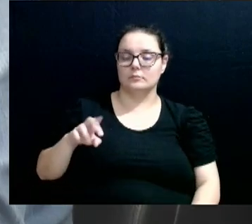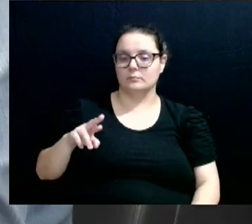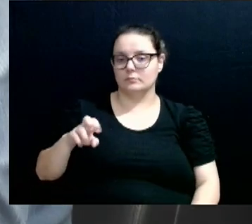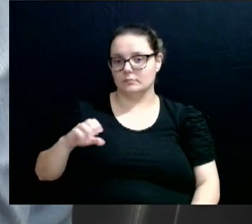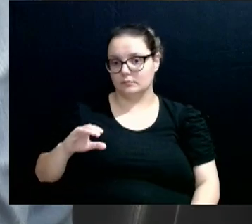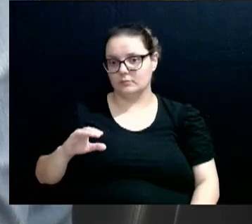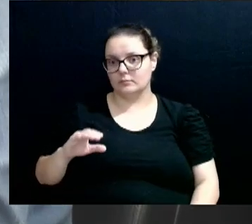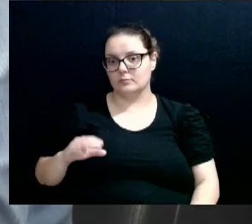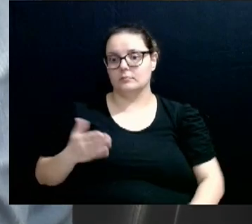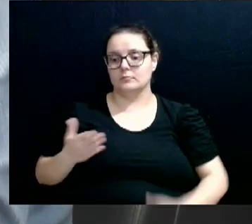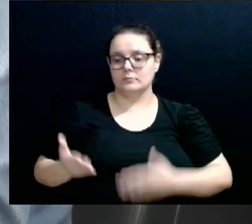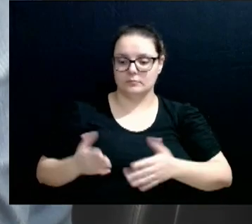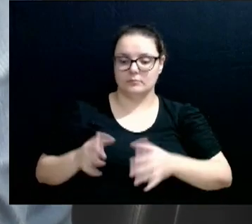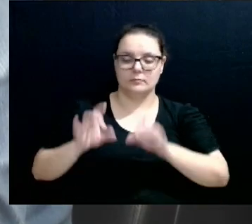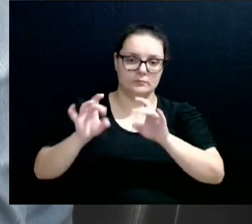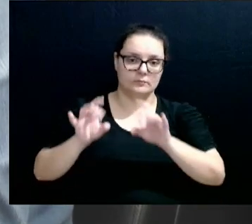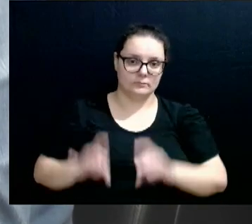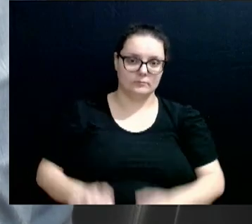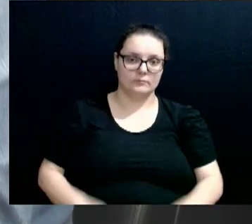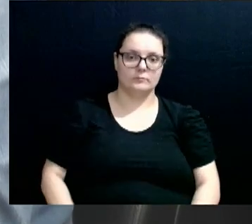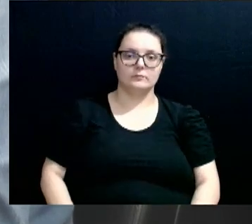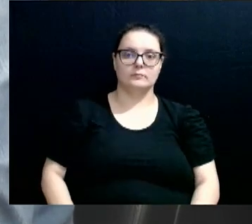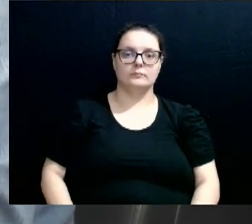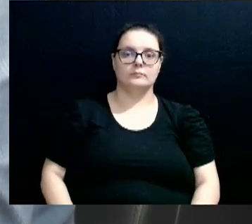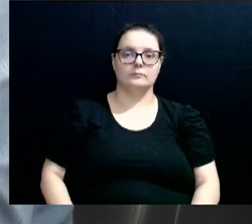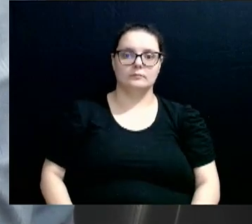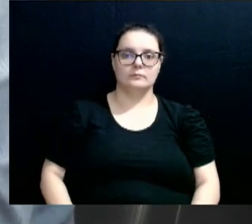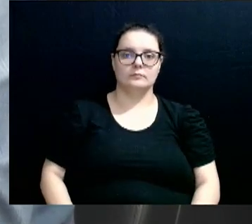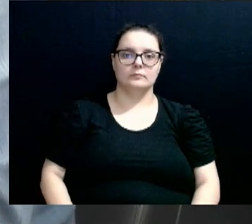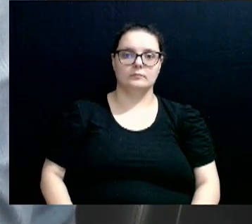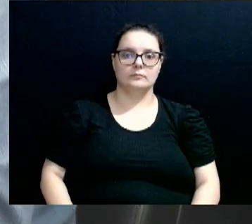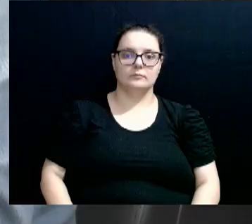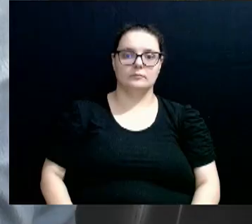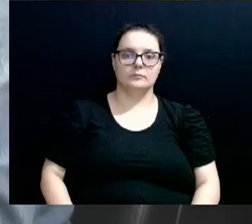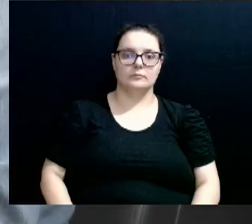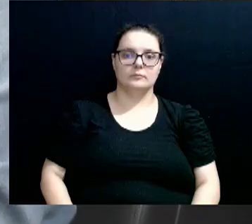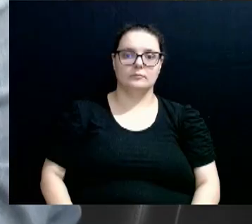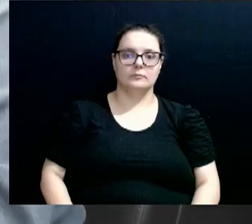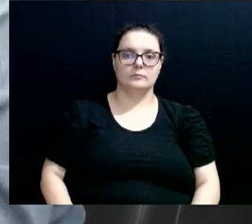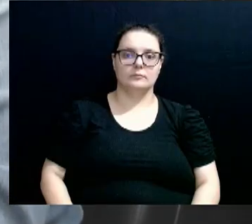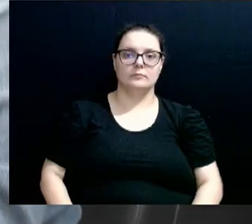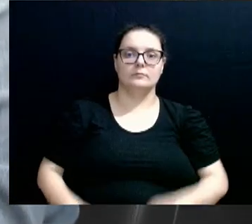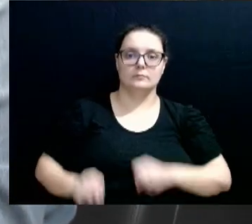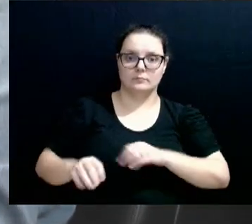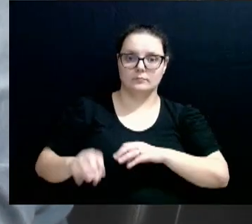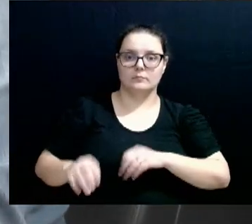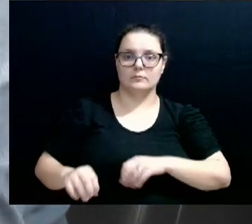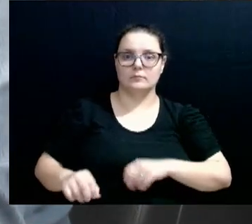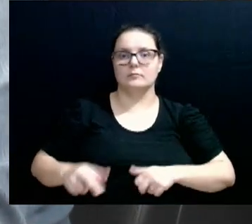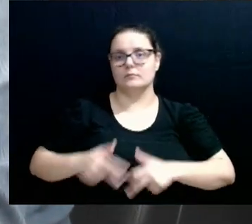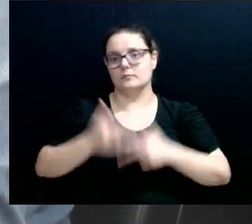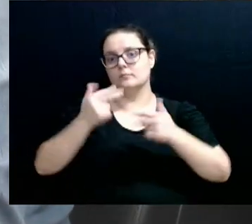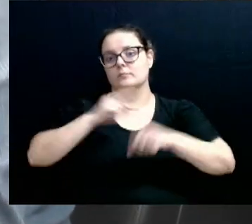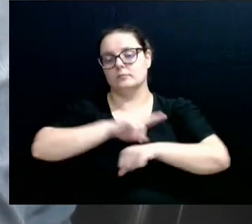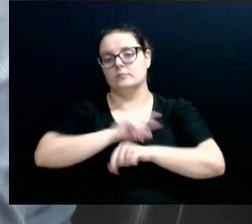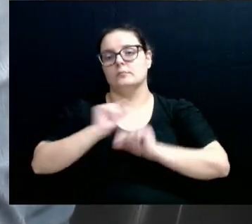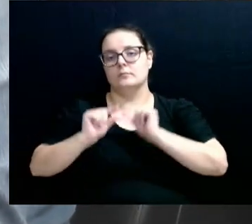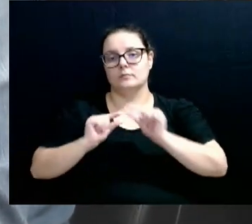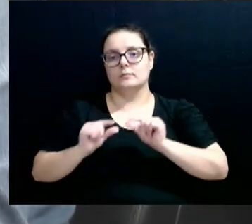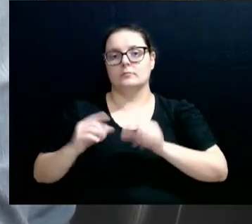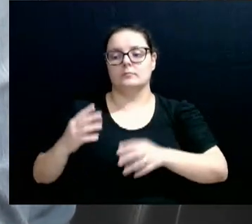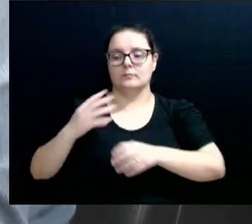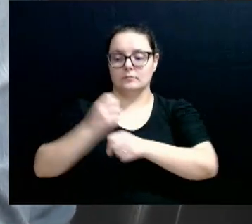a questão da formação para a educação étnico-racial. Então é um pouco esse conjunto de ações que a gente